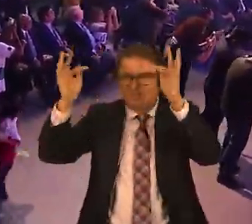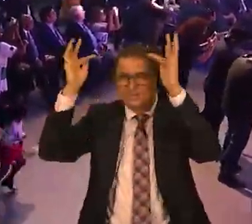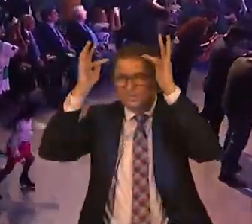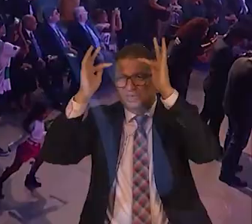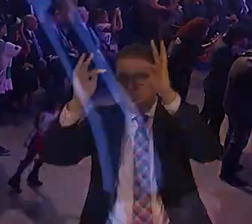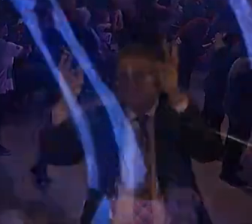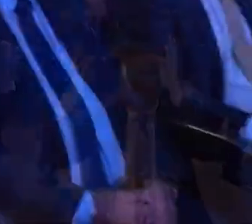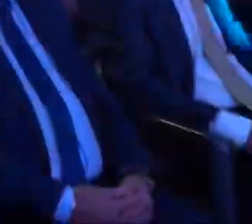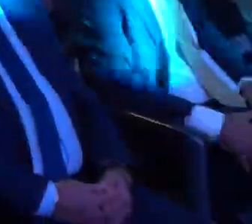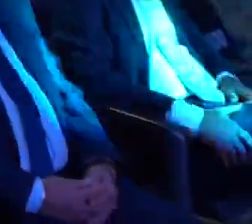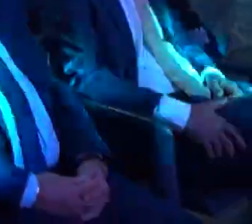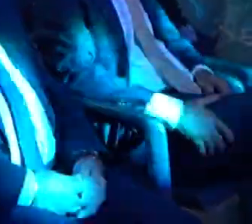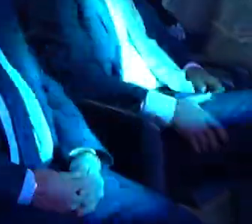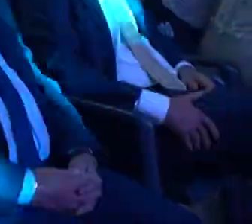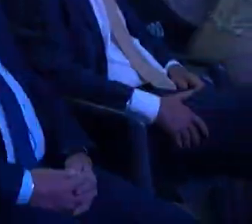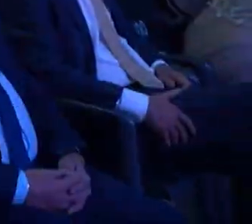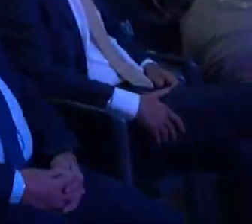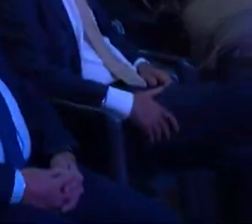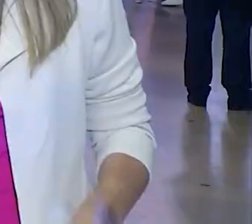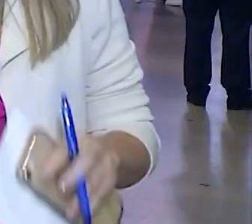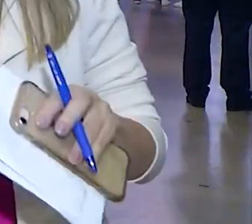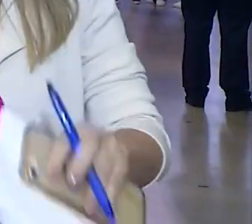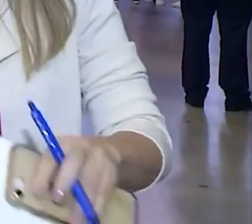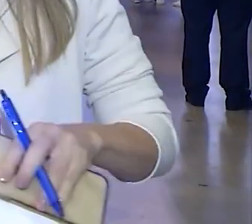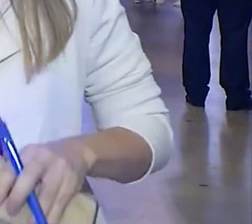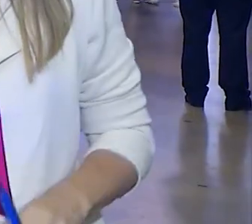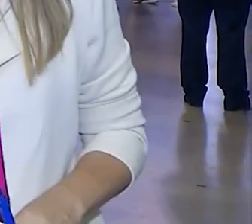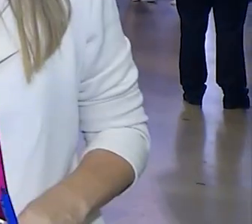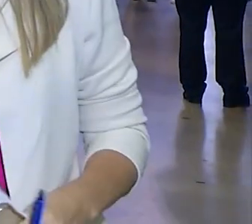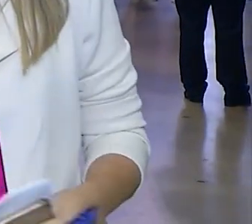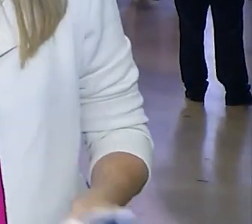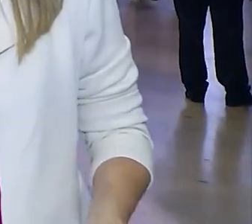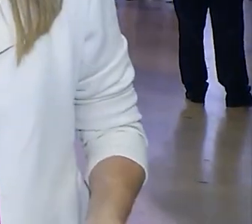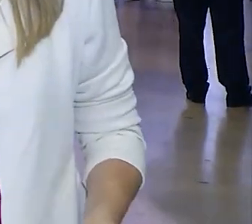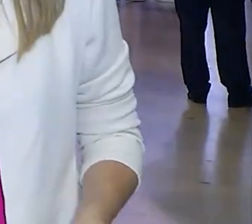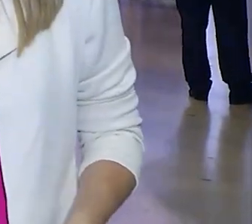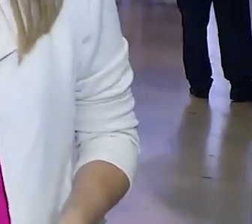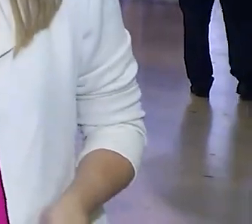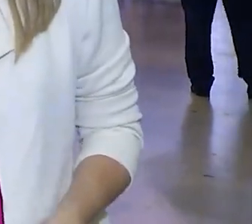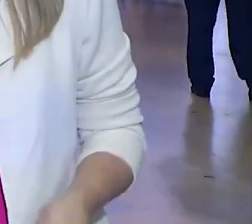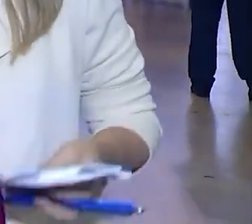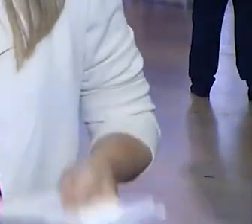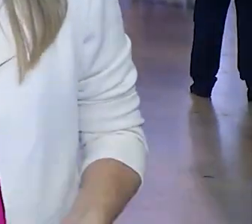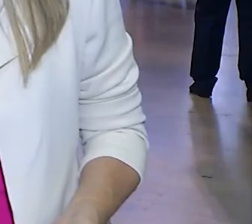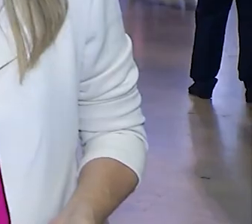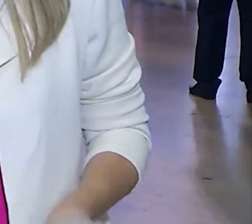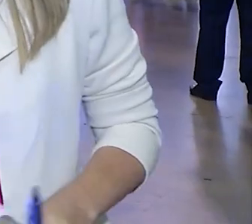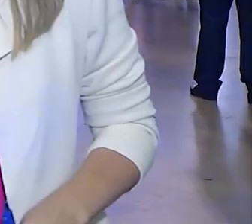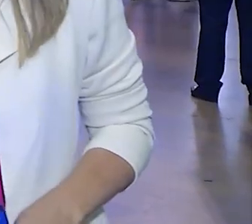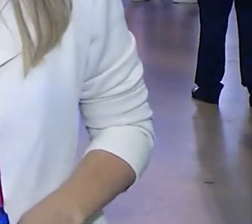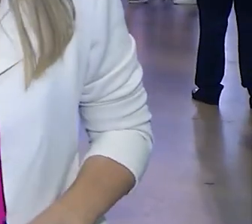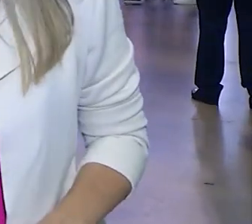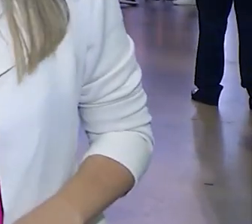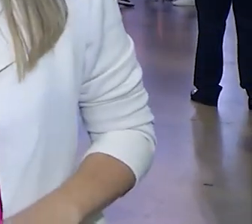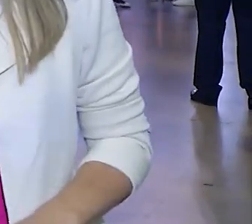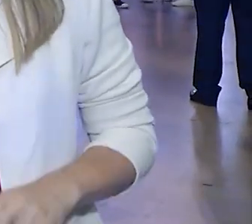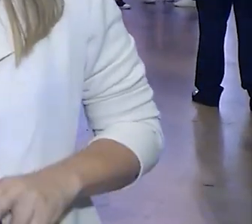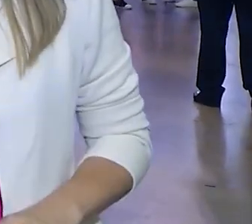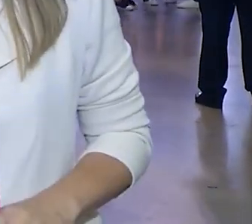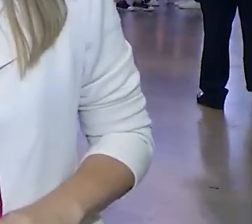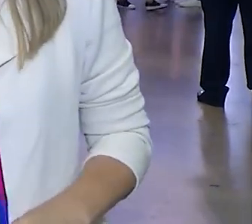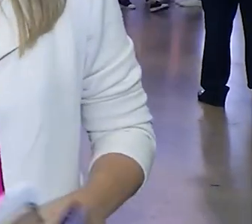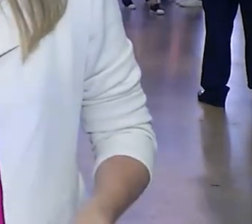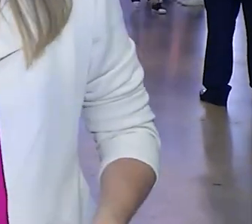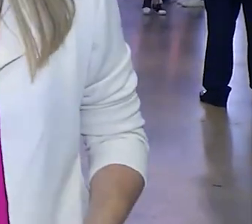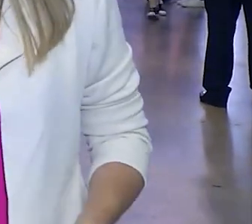com o coração cheio de alegria, de amor, mas principalmente com um sentimento de gratidão a Deus por tudo que Ele